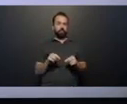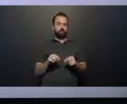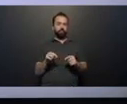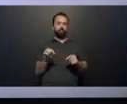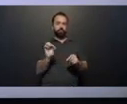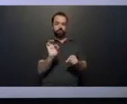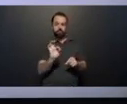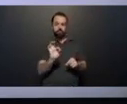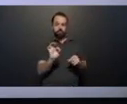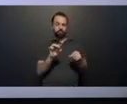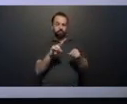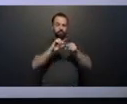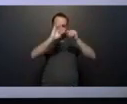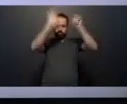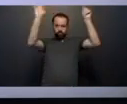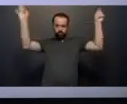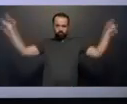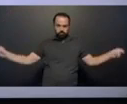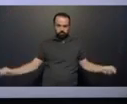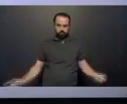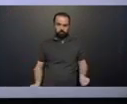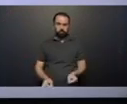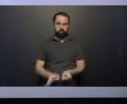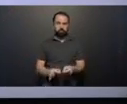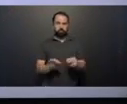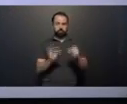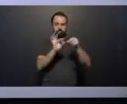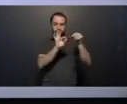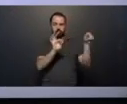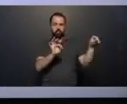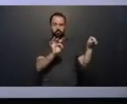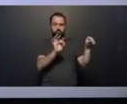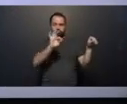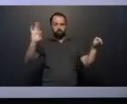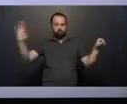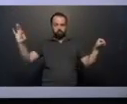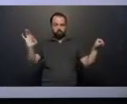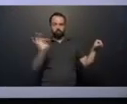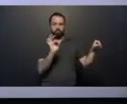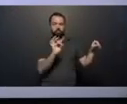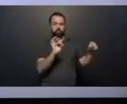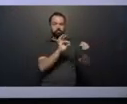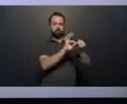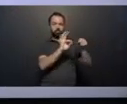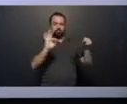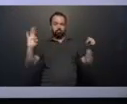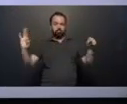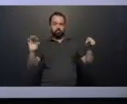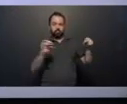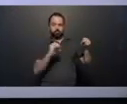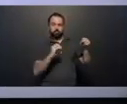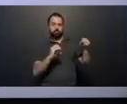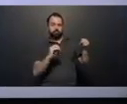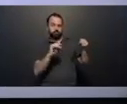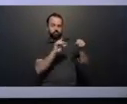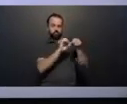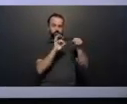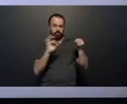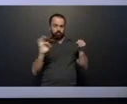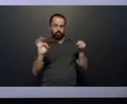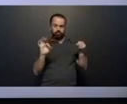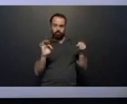o diâmetro. Em qualquer circunferência, de qualquer comprimento, se eu pegar o comprimento